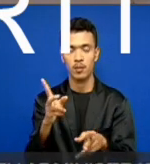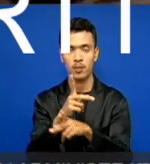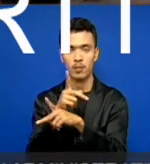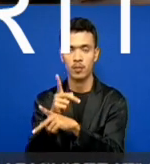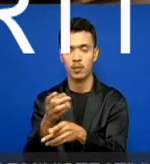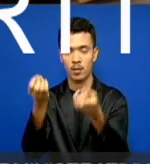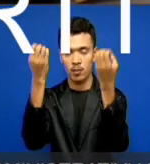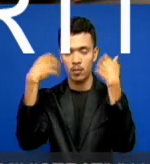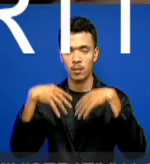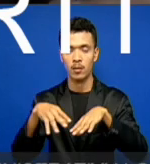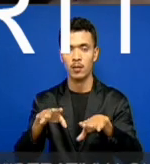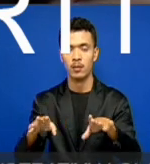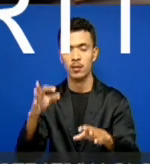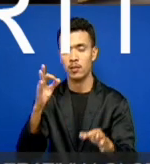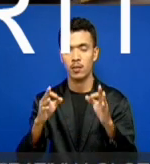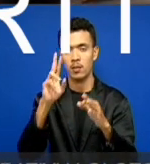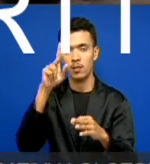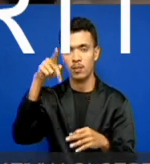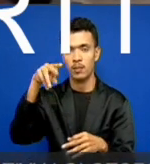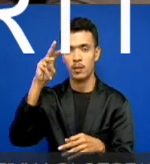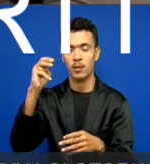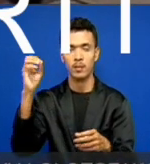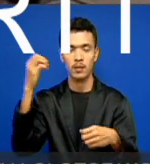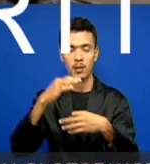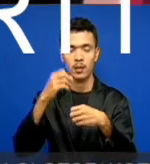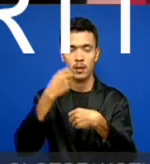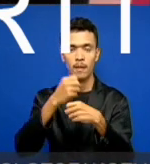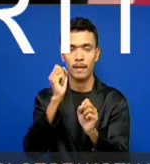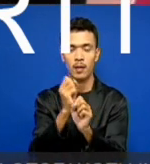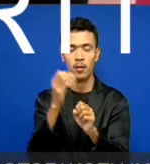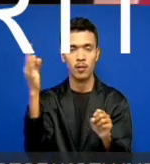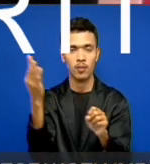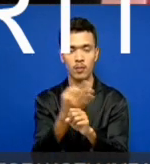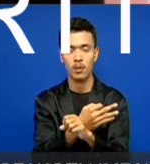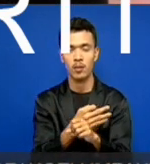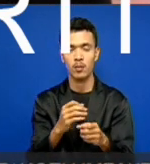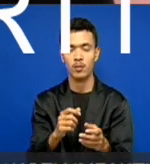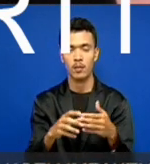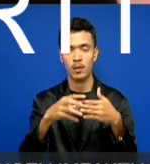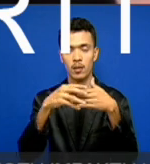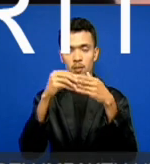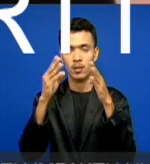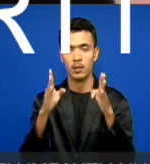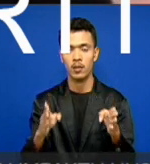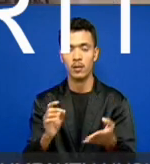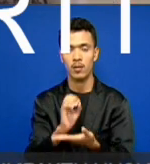marítima. Além de UPM simona documento Barai, Rússia Autoridade de Raioa, onde apresenta o comando